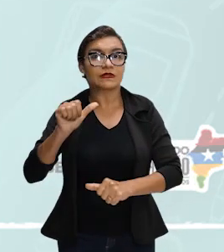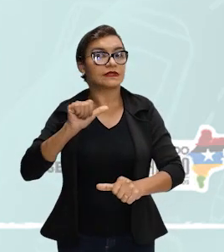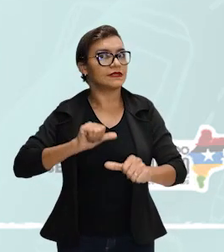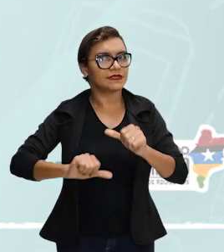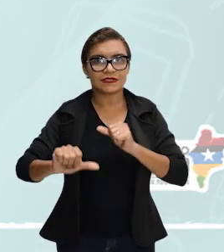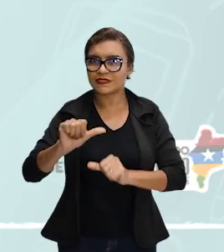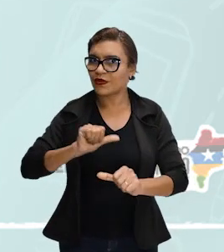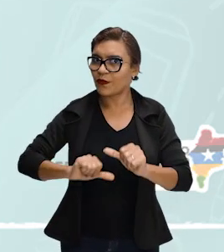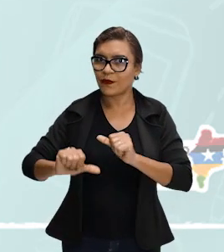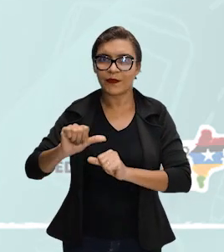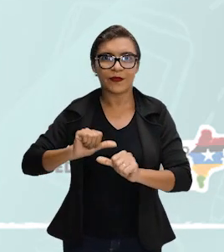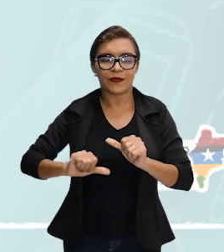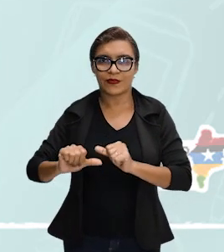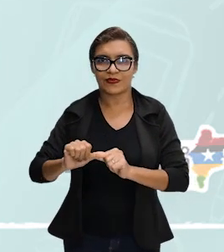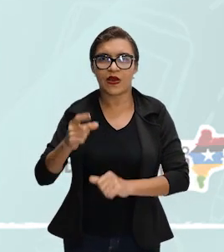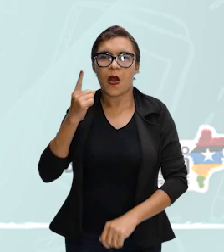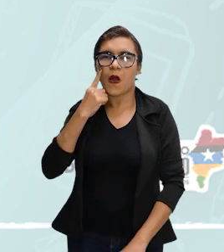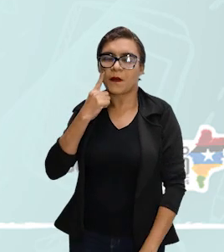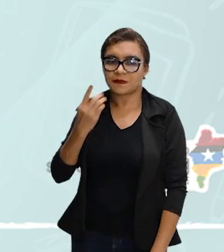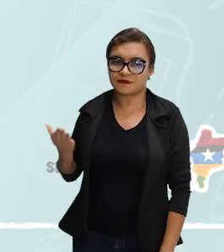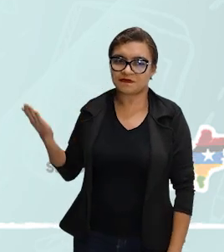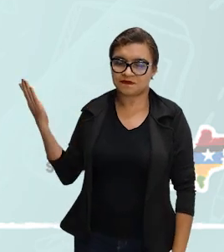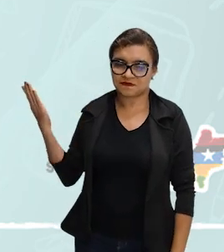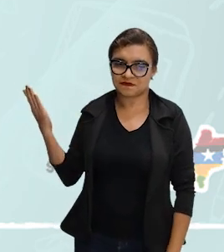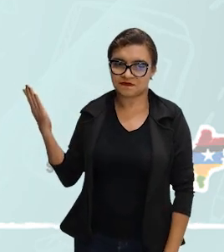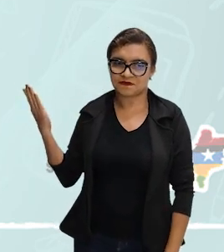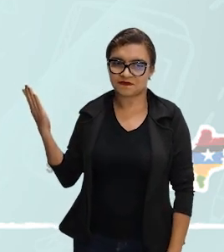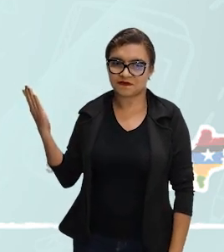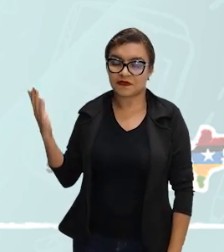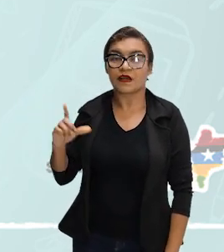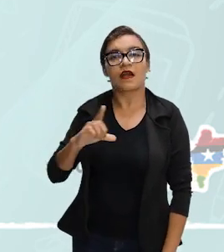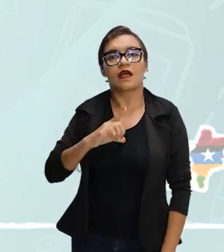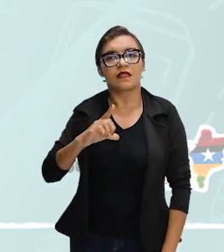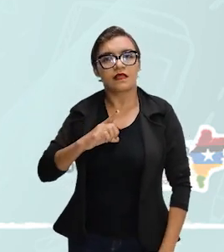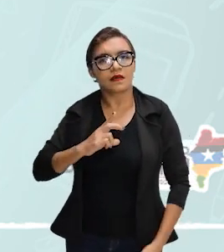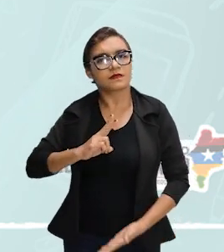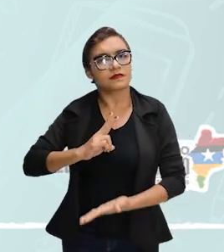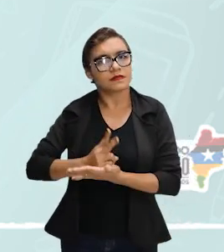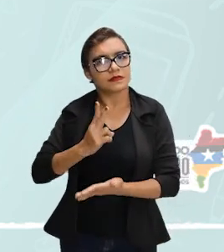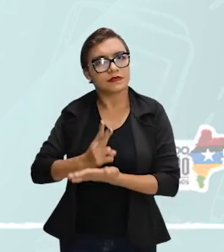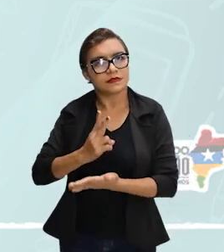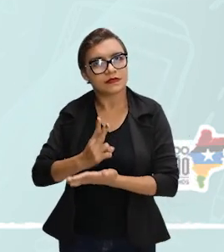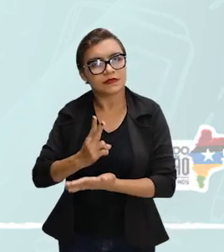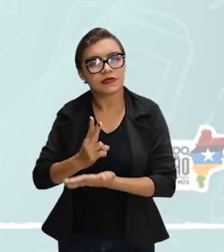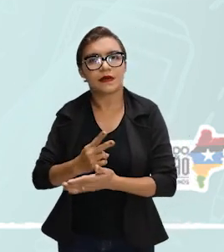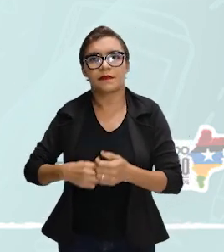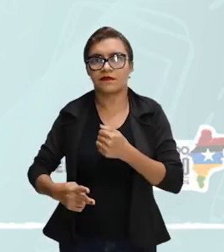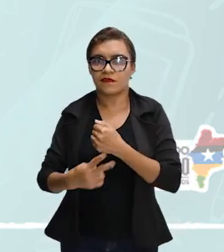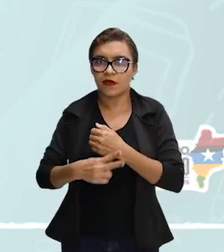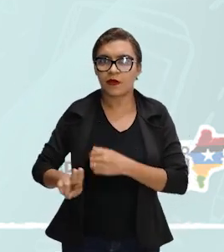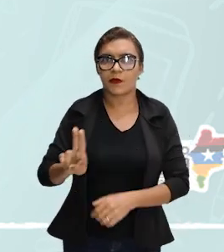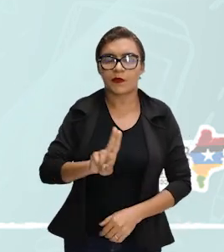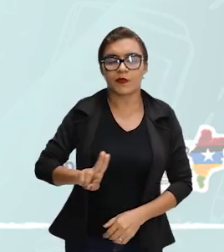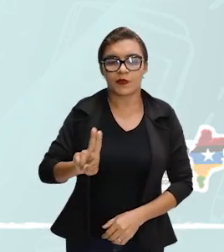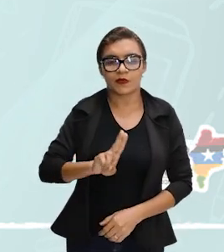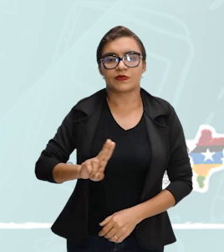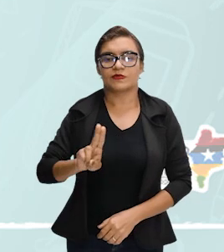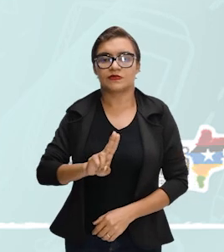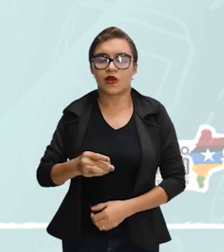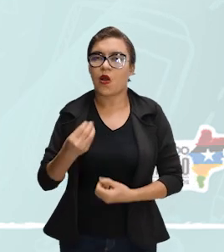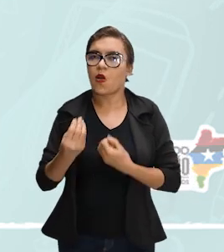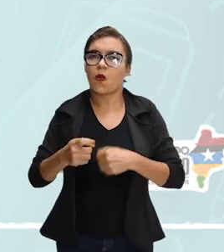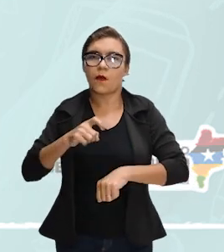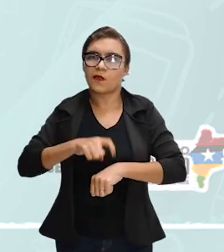nossa saga dos verbos regulares. São aqueles que seguem o mesmo modelo de conjugação, de acordo com determinado